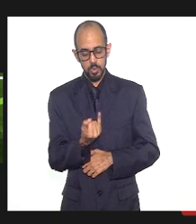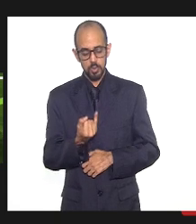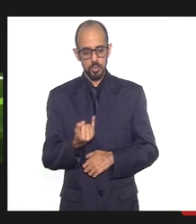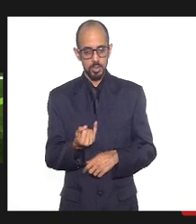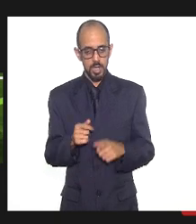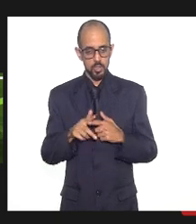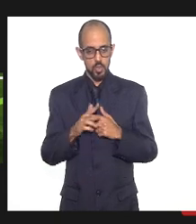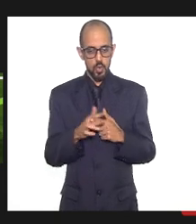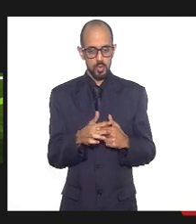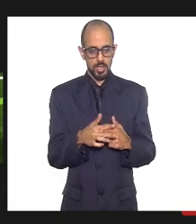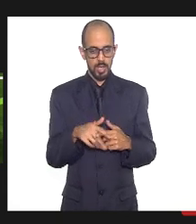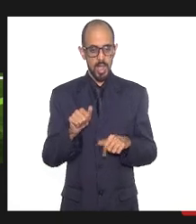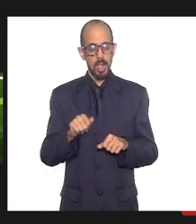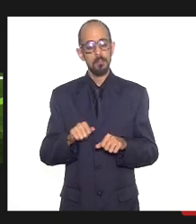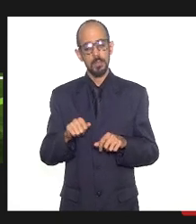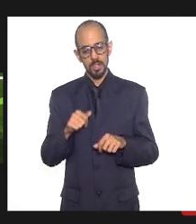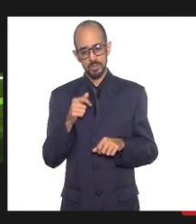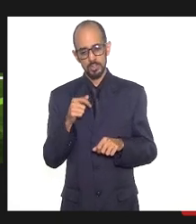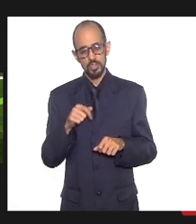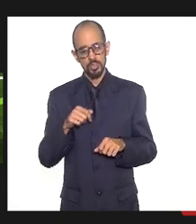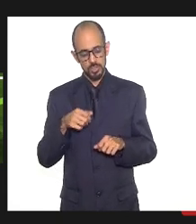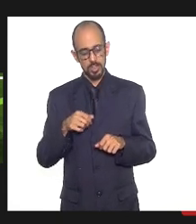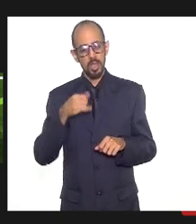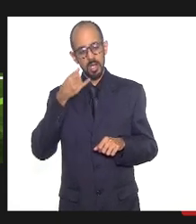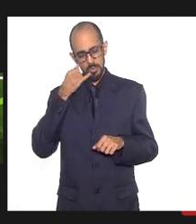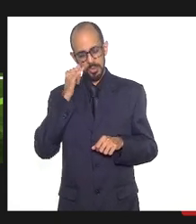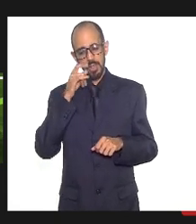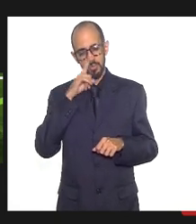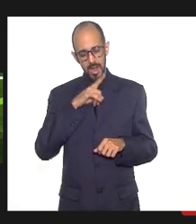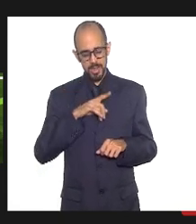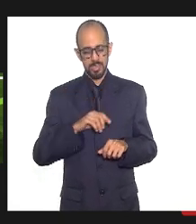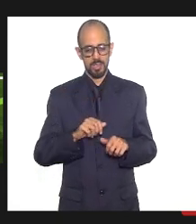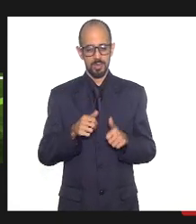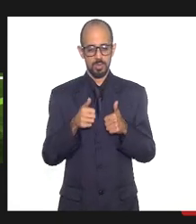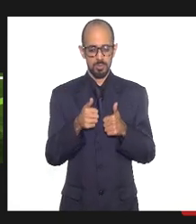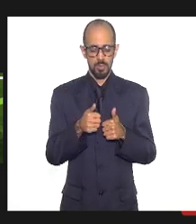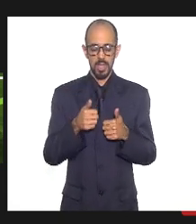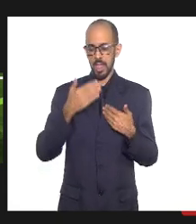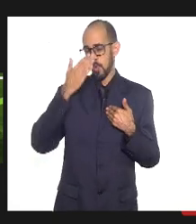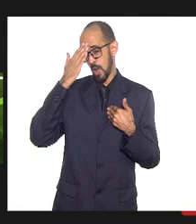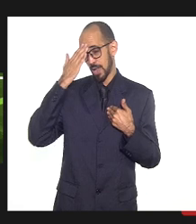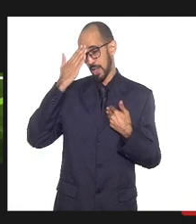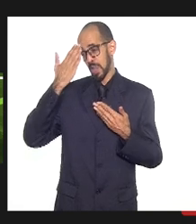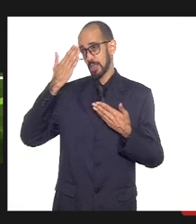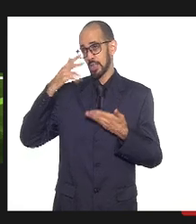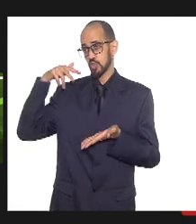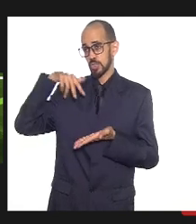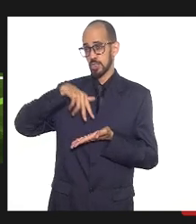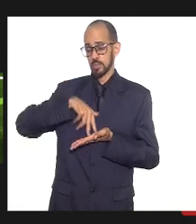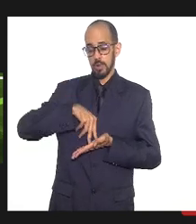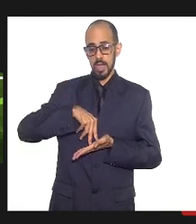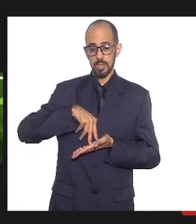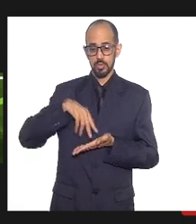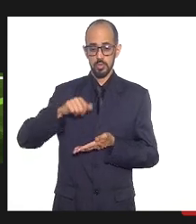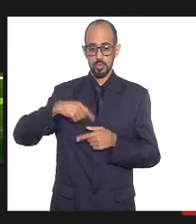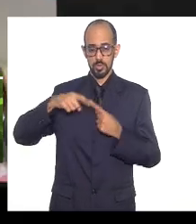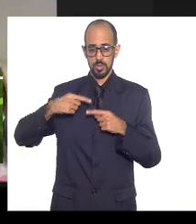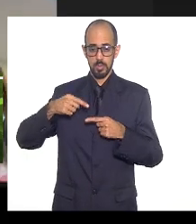de acertar mais do que errar. Tá bom, deputado? Então, agradeço aí o espaço, né, e seguimos no